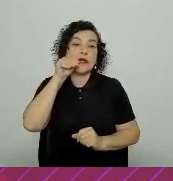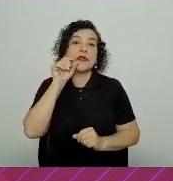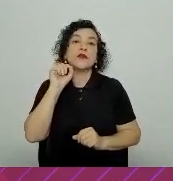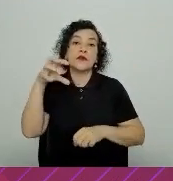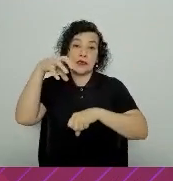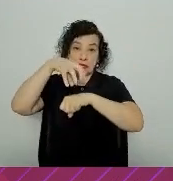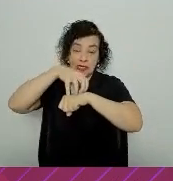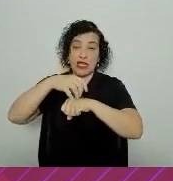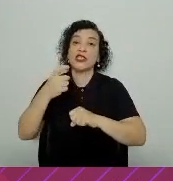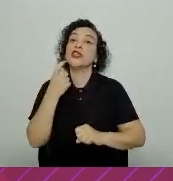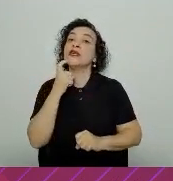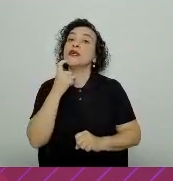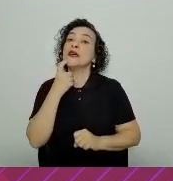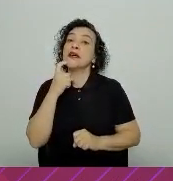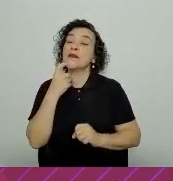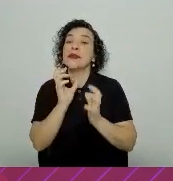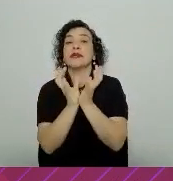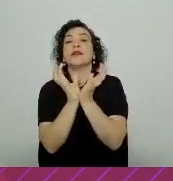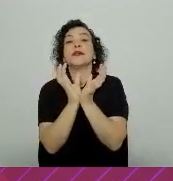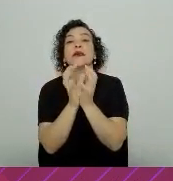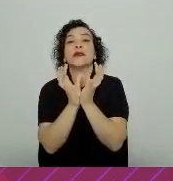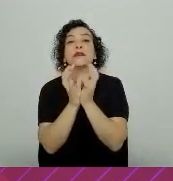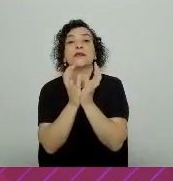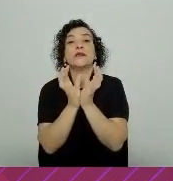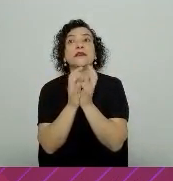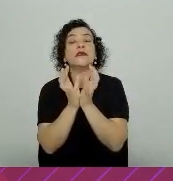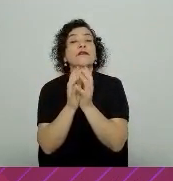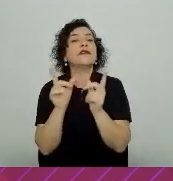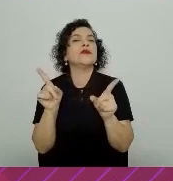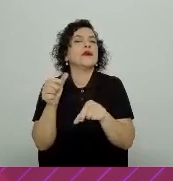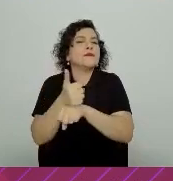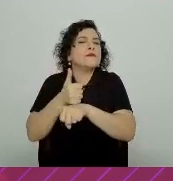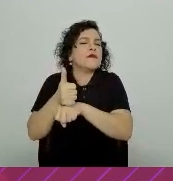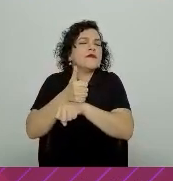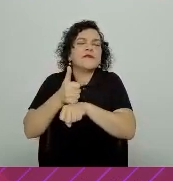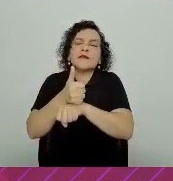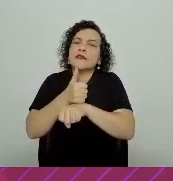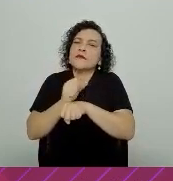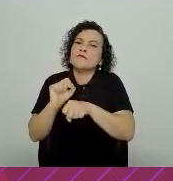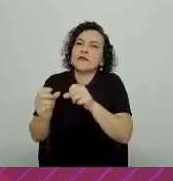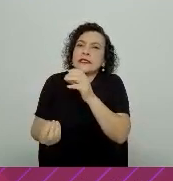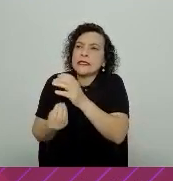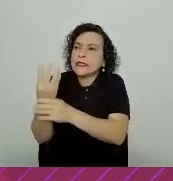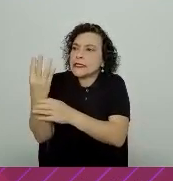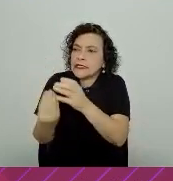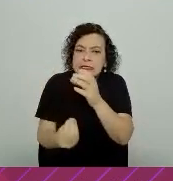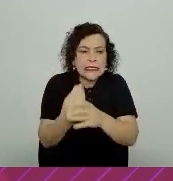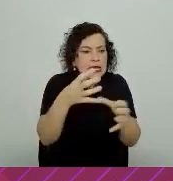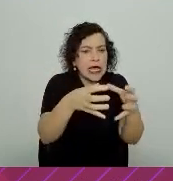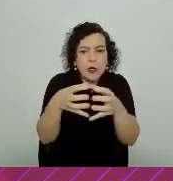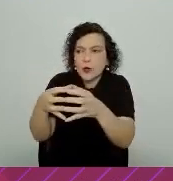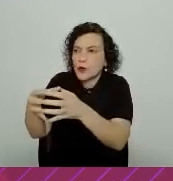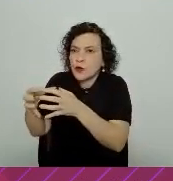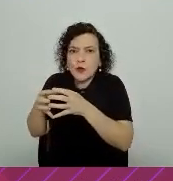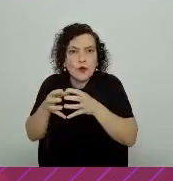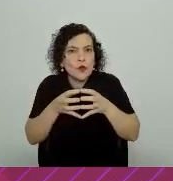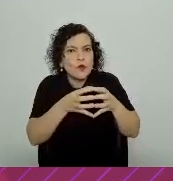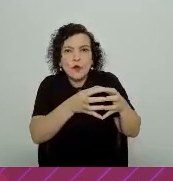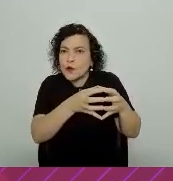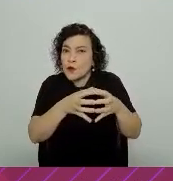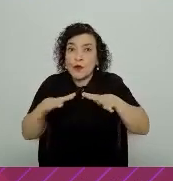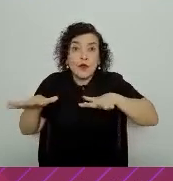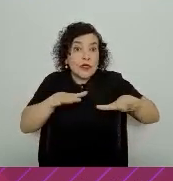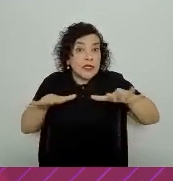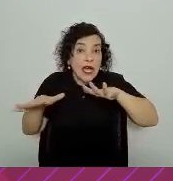em Campinas e em Recife e a gente é especialista em criar times ages para resolver problemas dos clientes